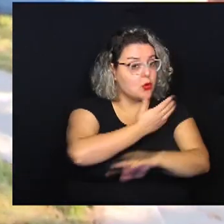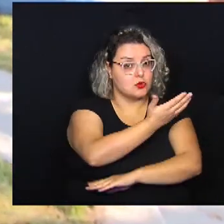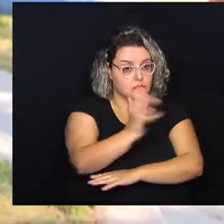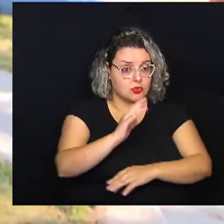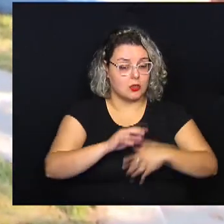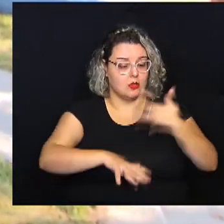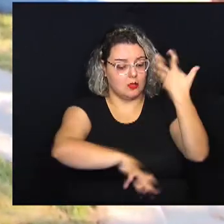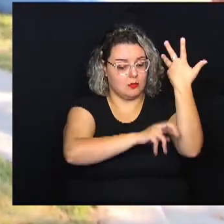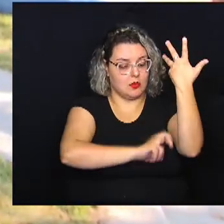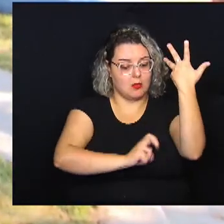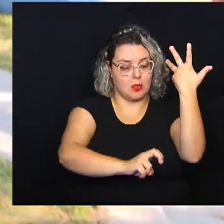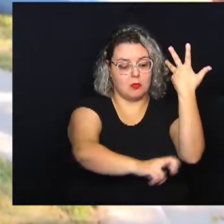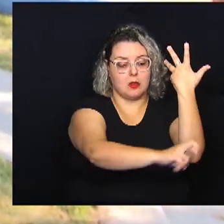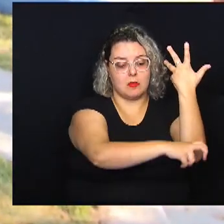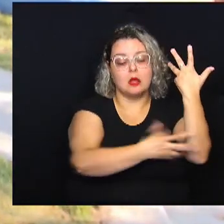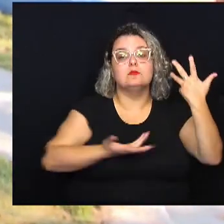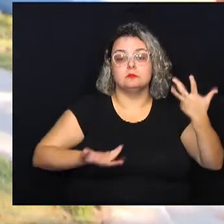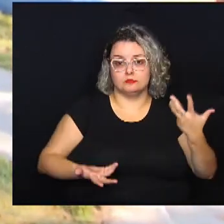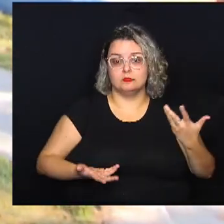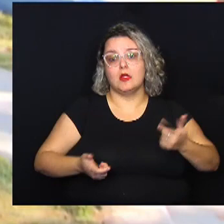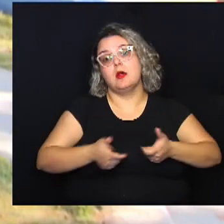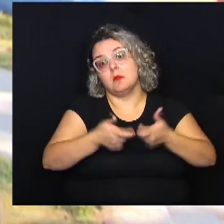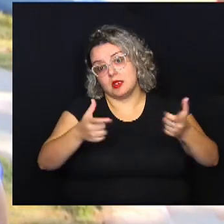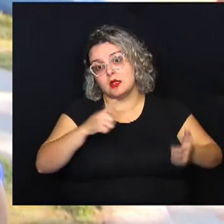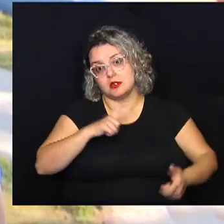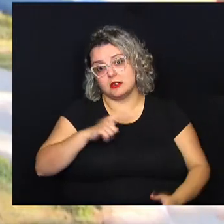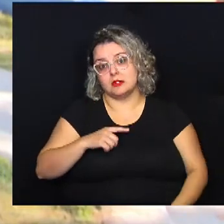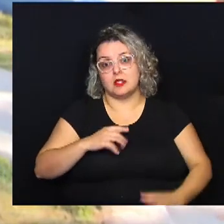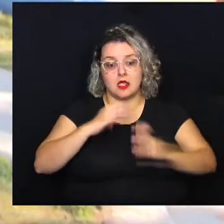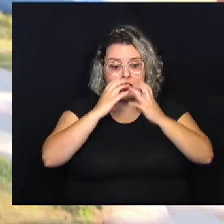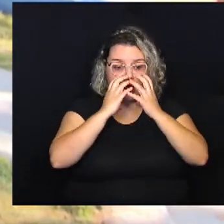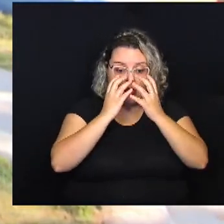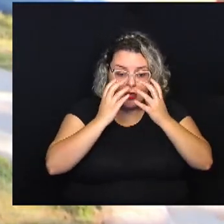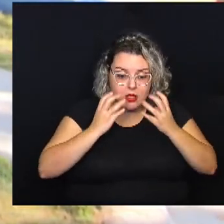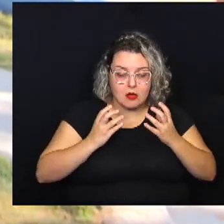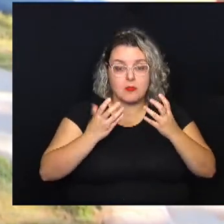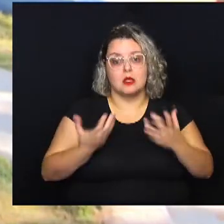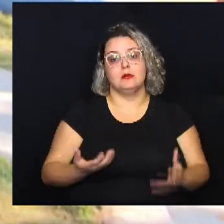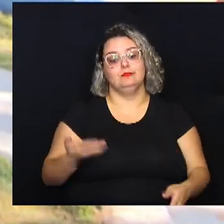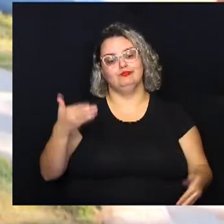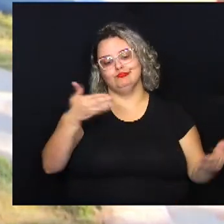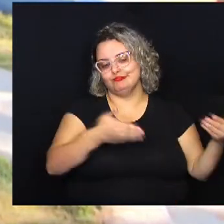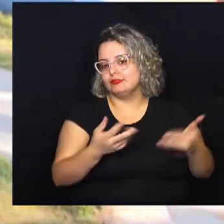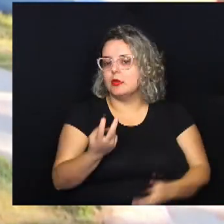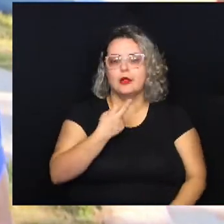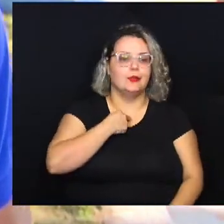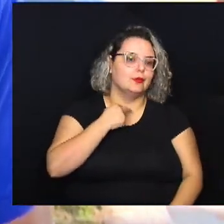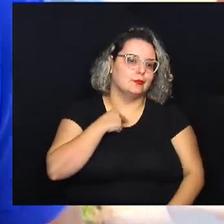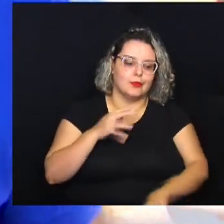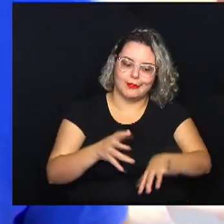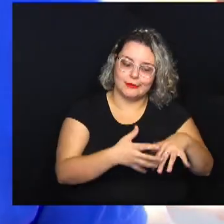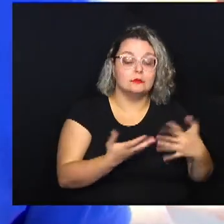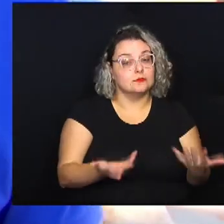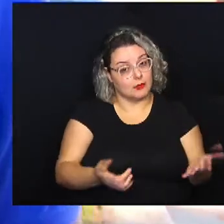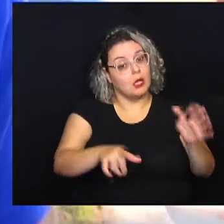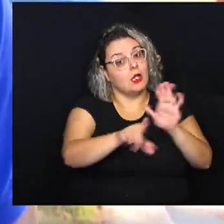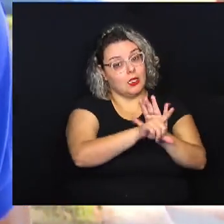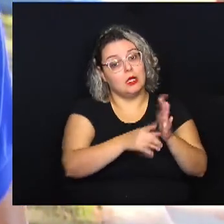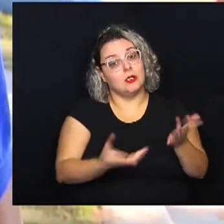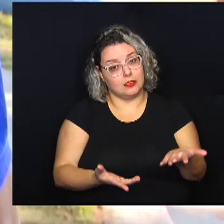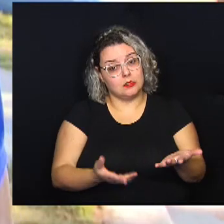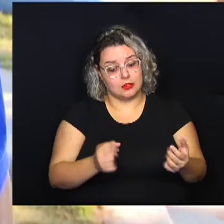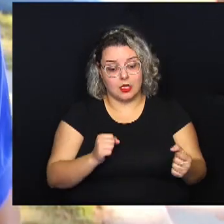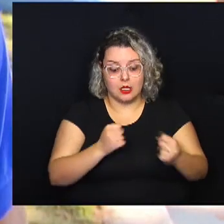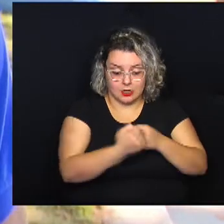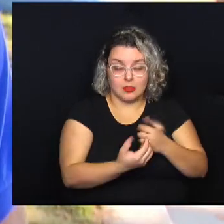parques e bosques hoje tem capivara que frequenta e não pode tirar elas devido à legislação que